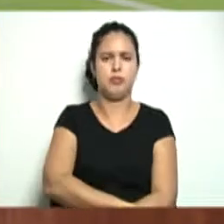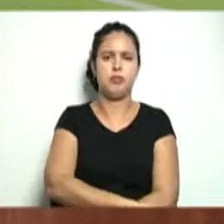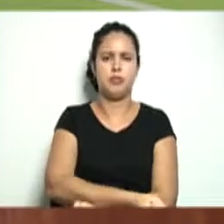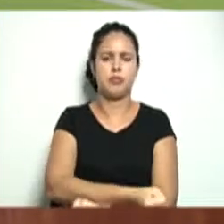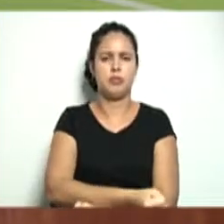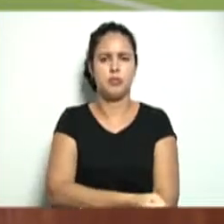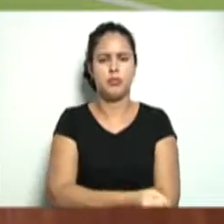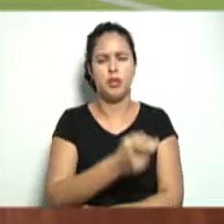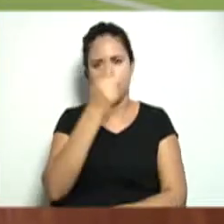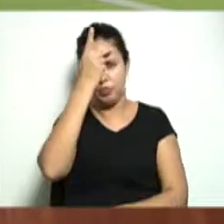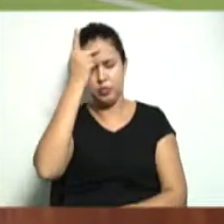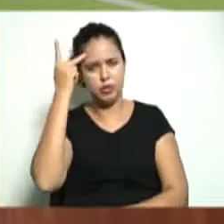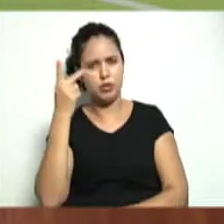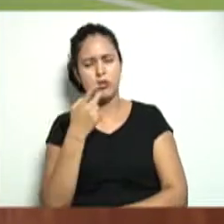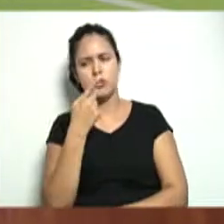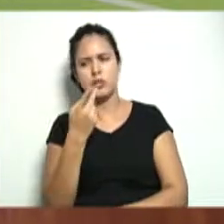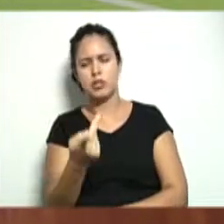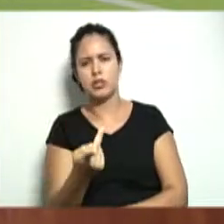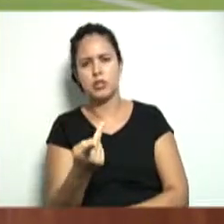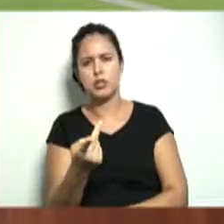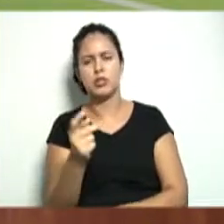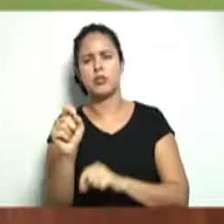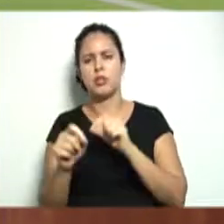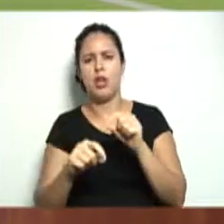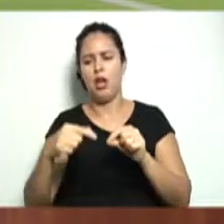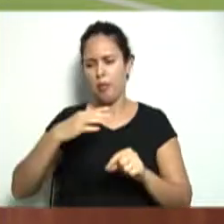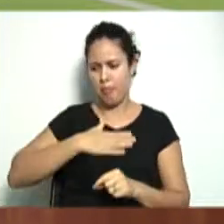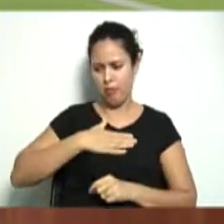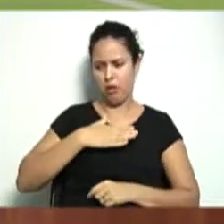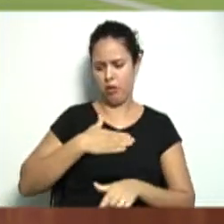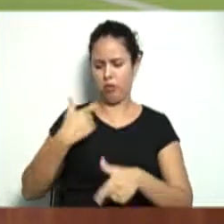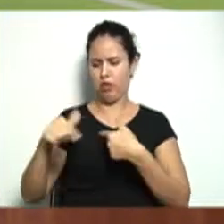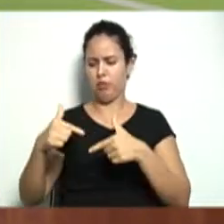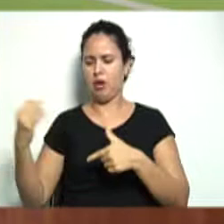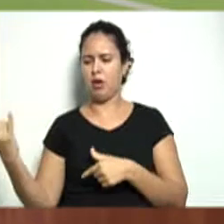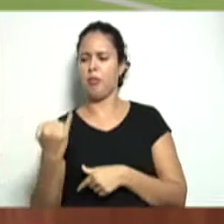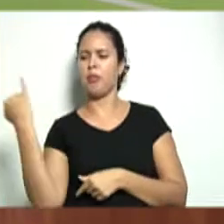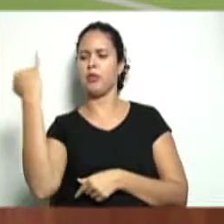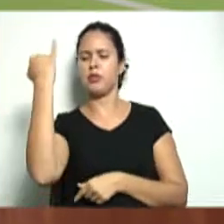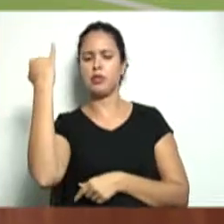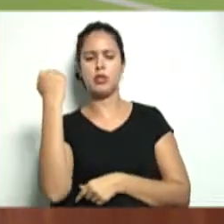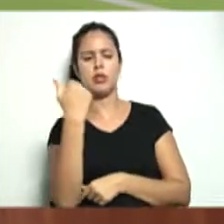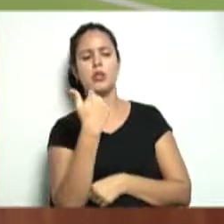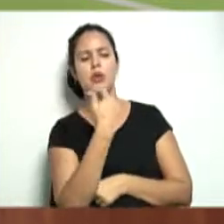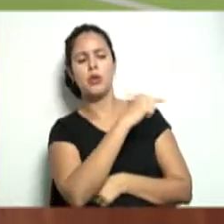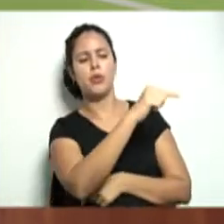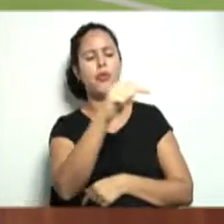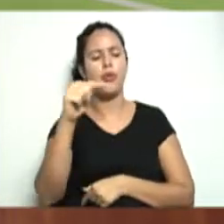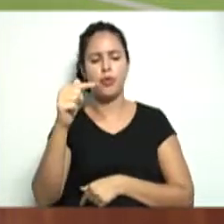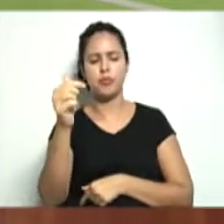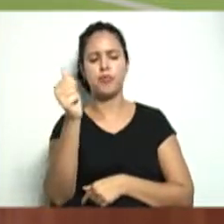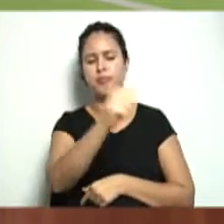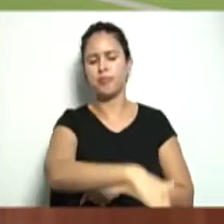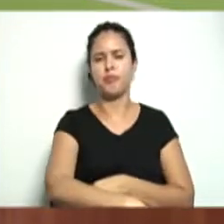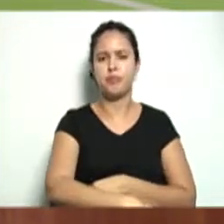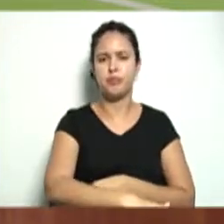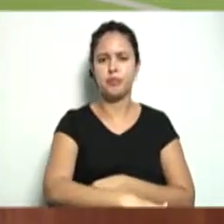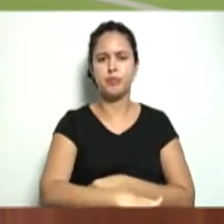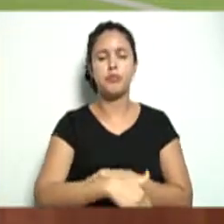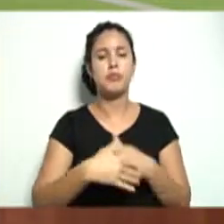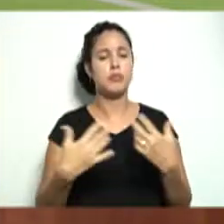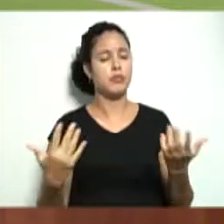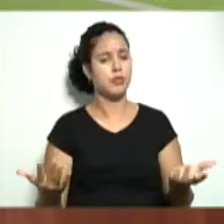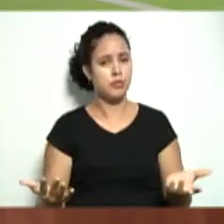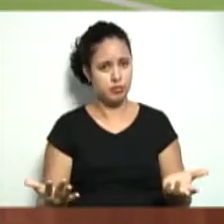Alguém disse que o trabalho dele era mais importante que o dos outros. E aí ele vivia